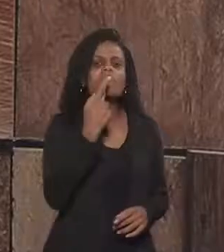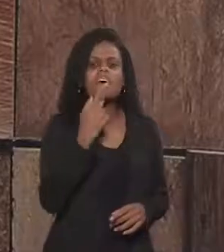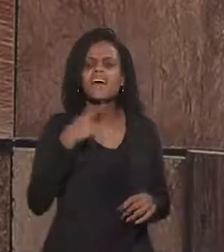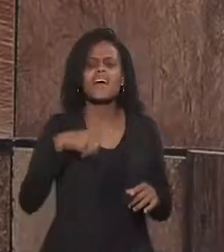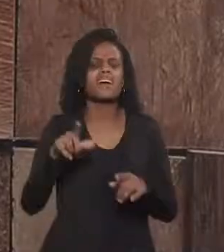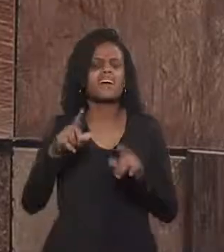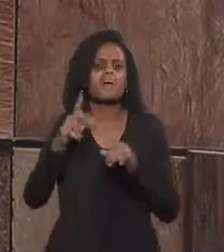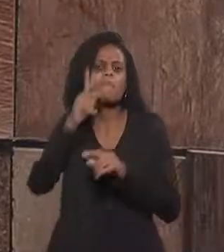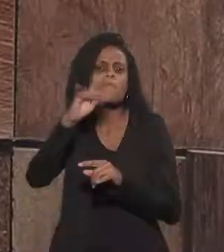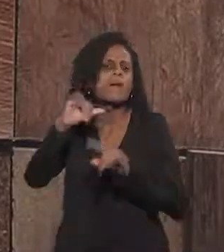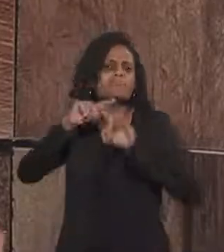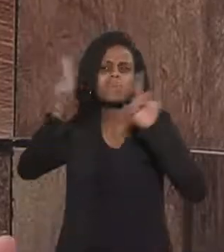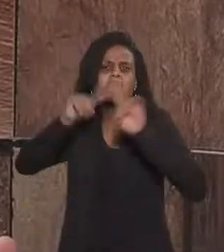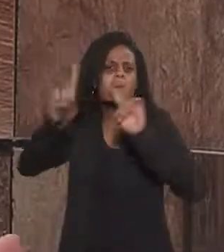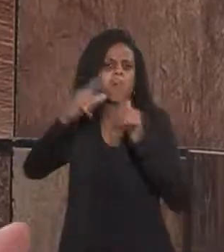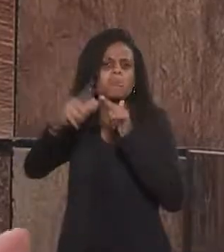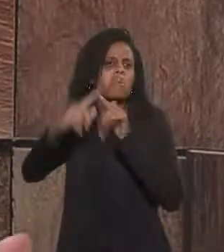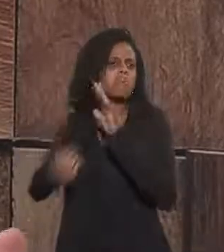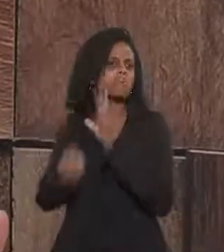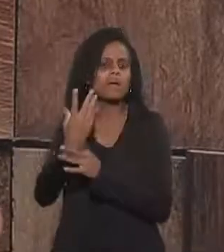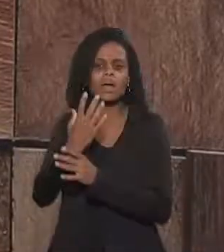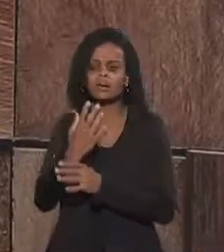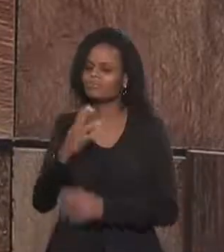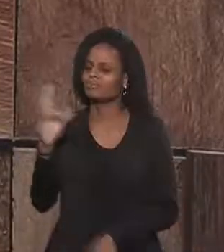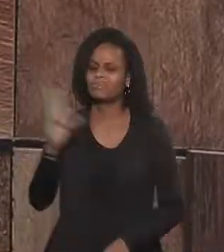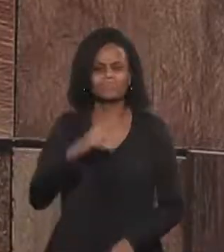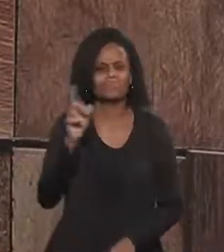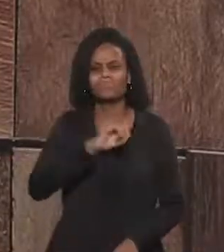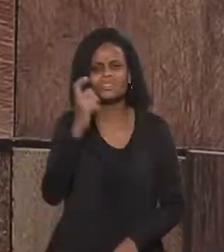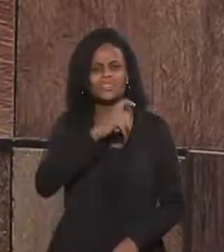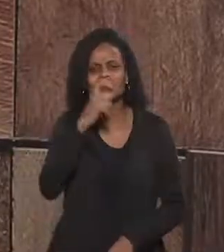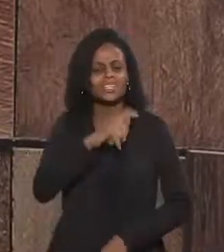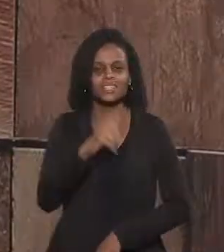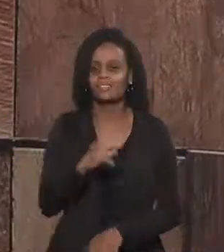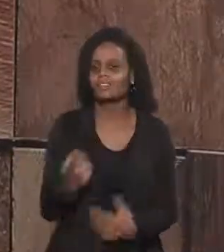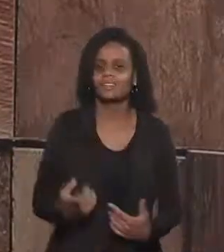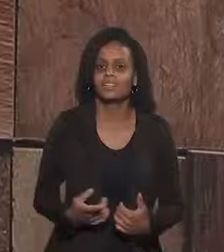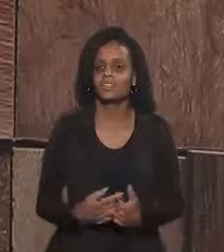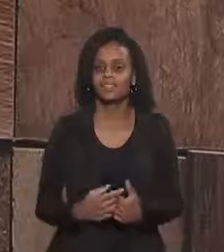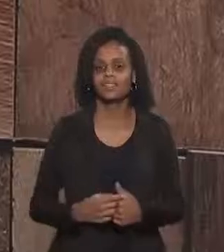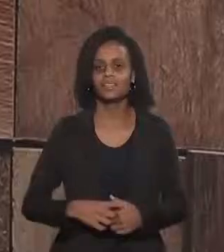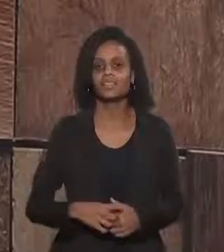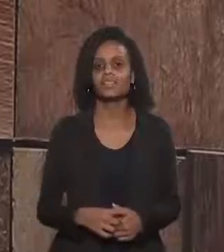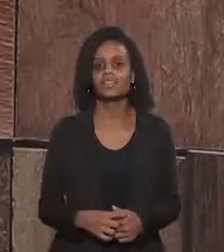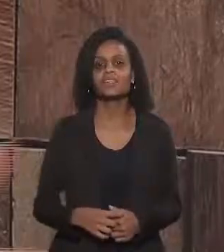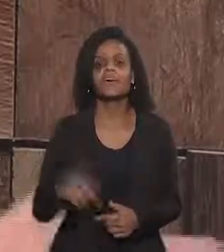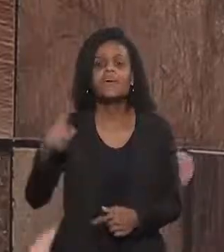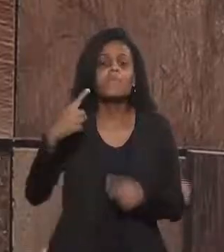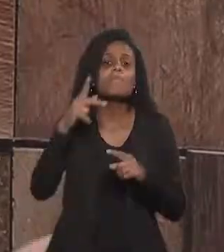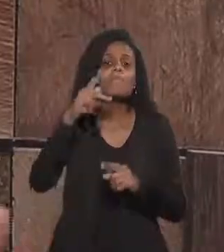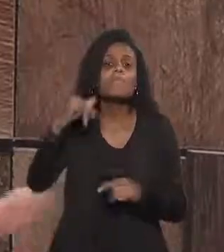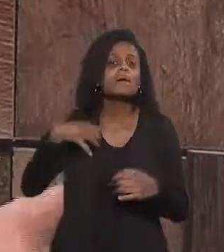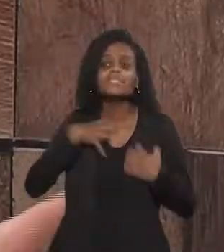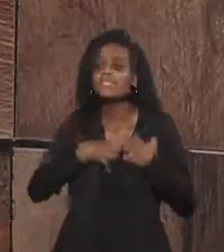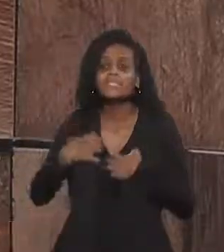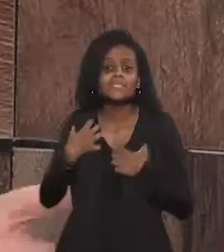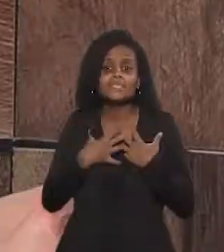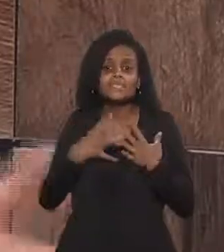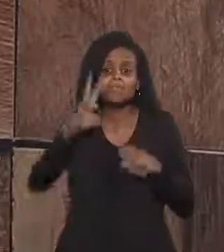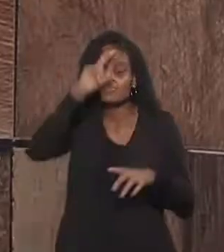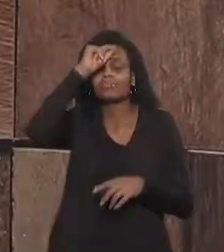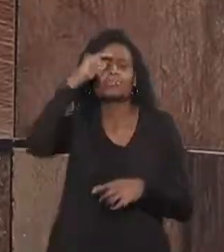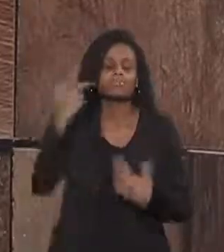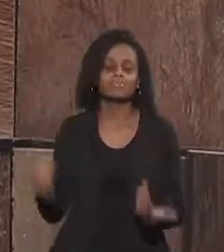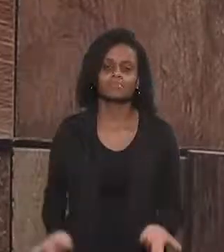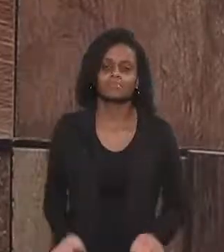fala assim, pai cria problema. Mentira, pai, quem dera que os problemas que a gente tem viesse dos pais. Isso não é nada. Está desesperado, vai